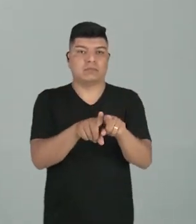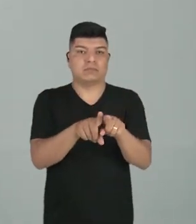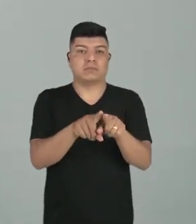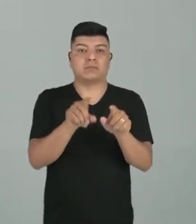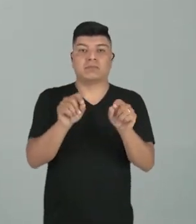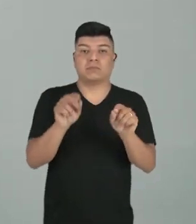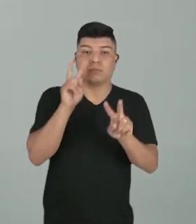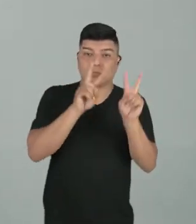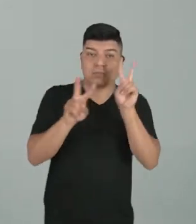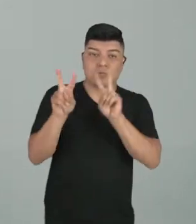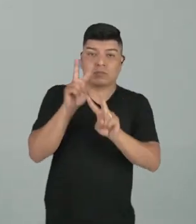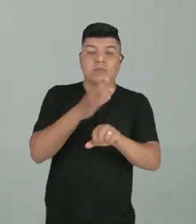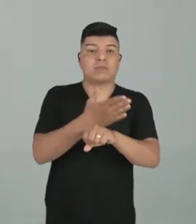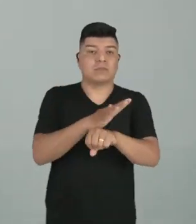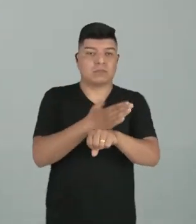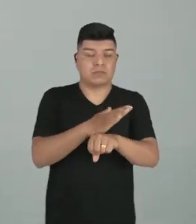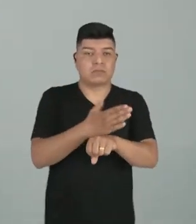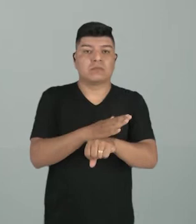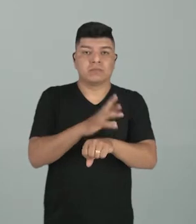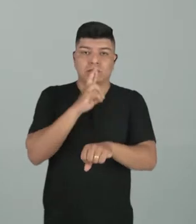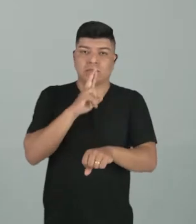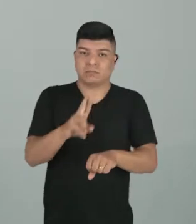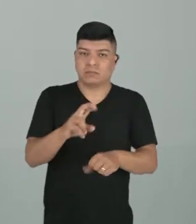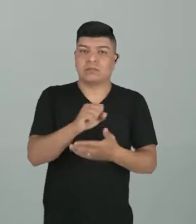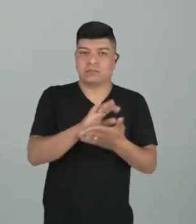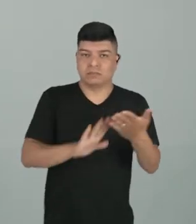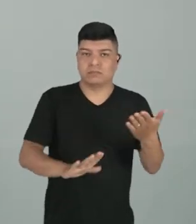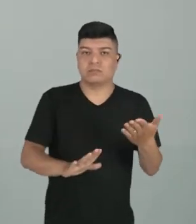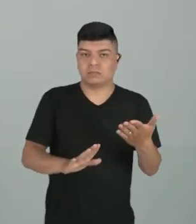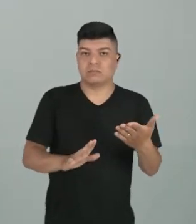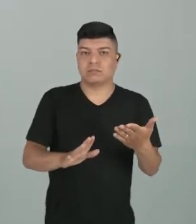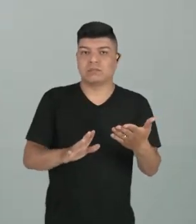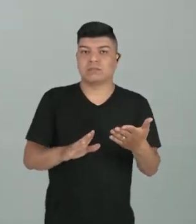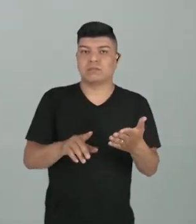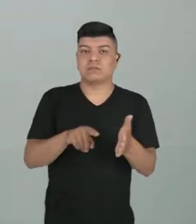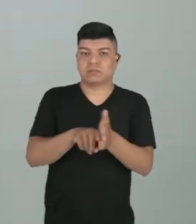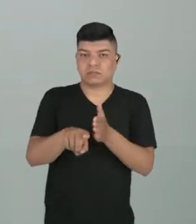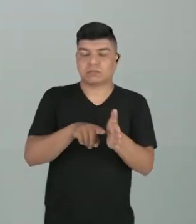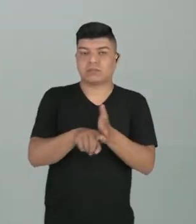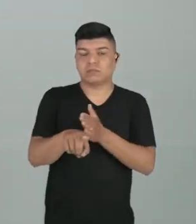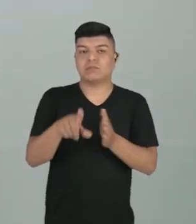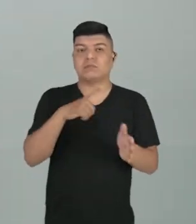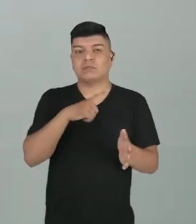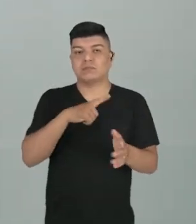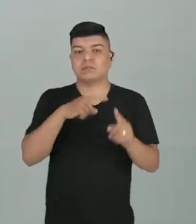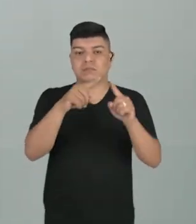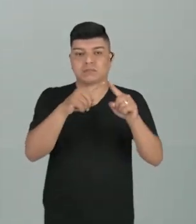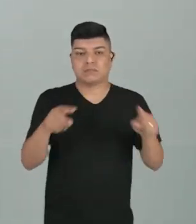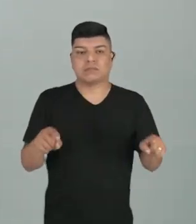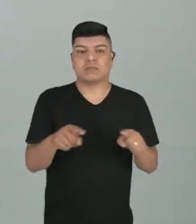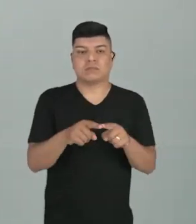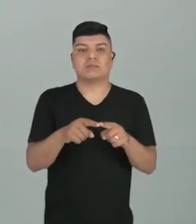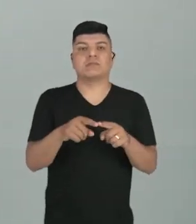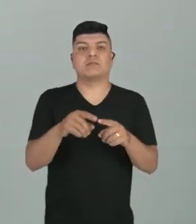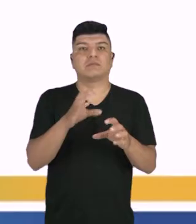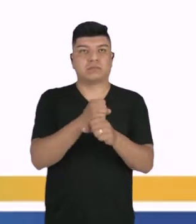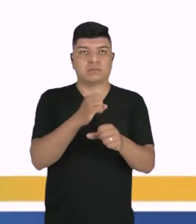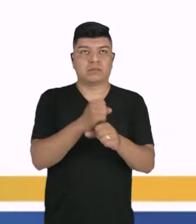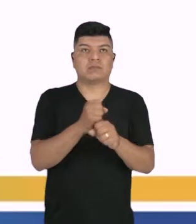refinando o seu olhar e o seu treino na resolução de situações, problemas que envolvem razões trigonométricas, tá